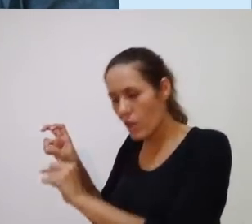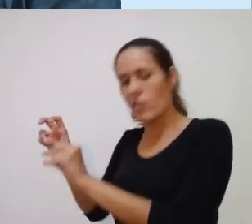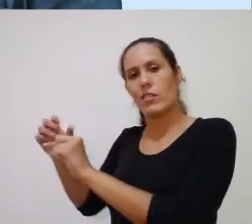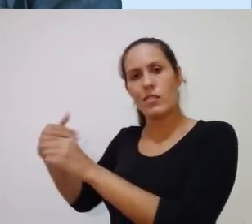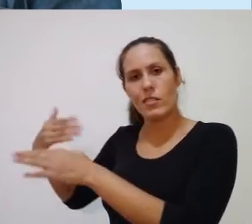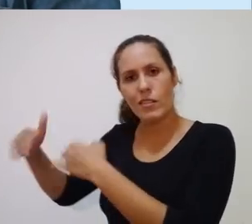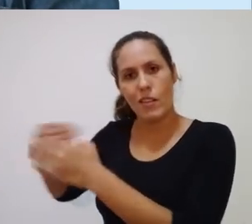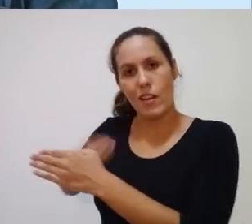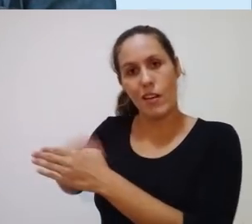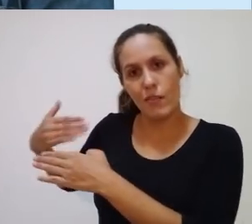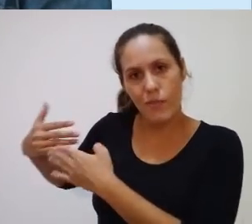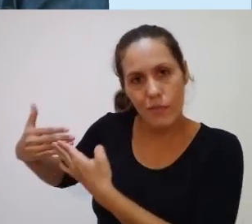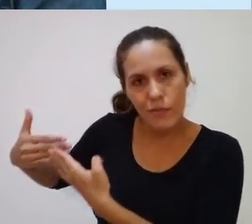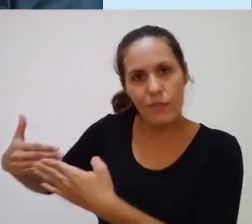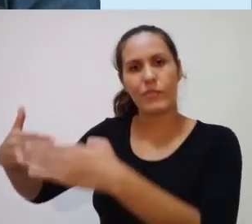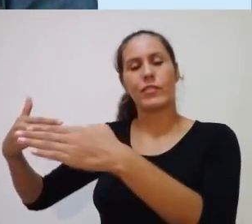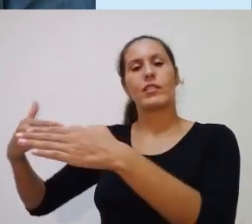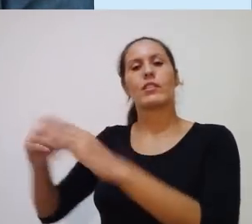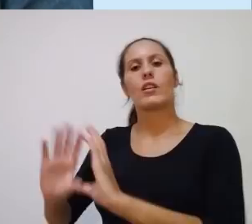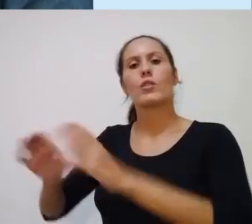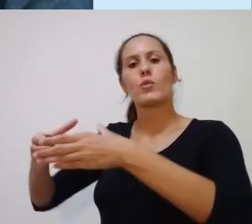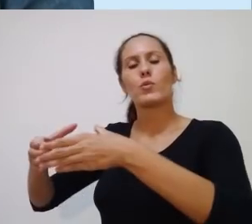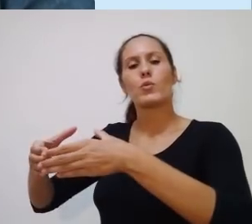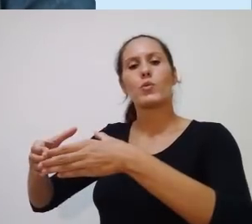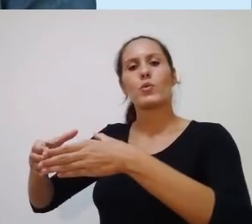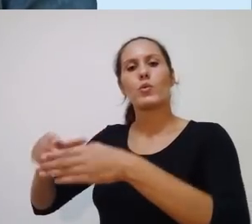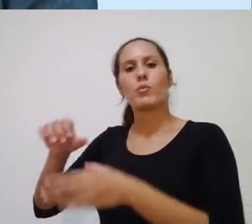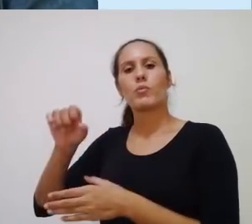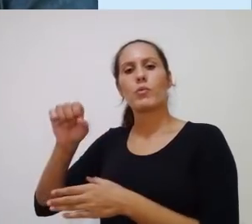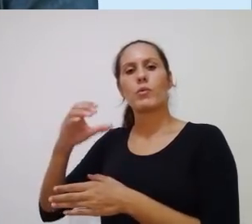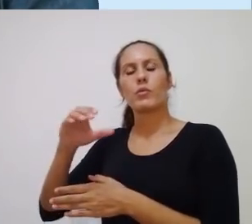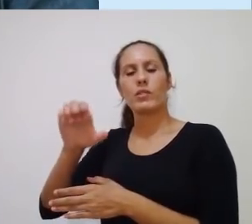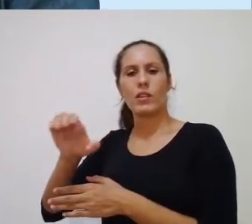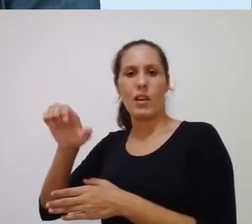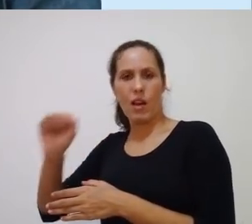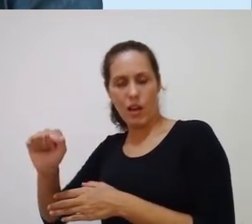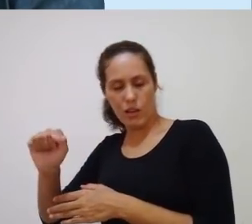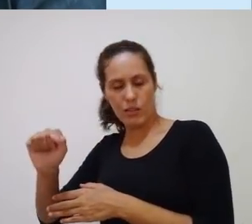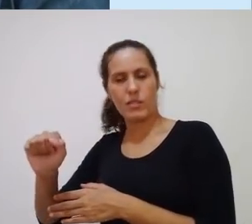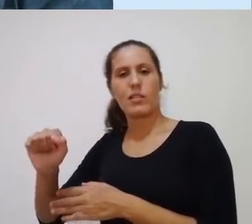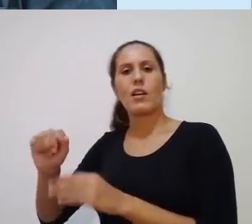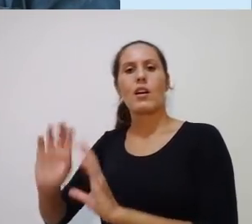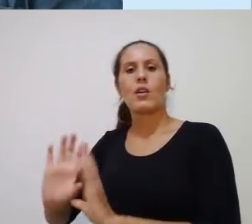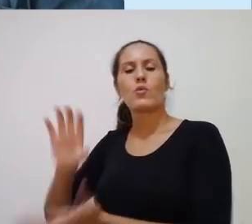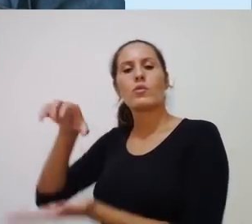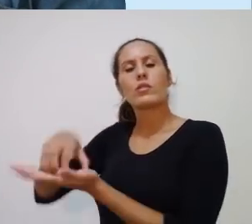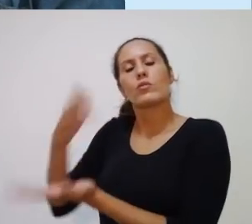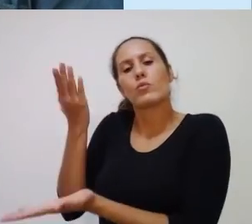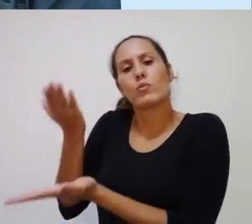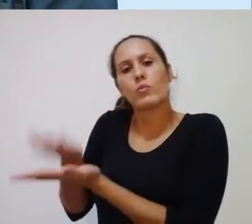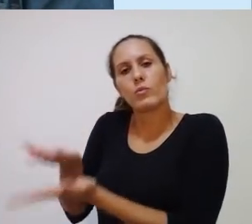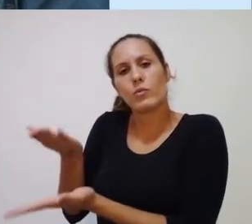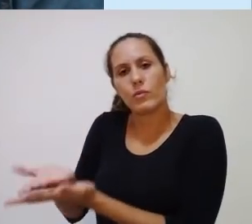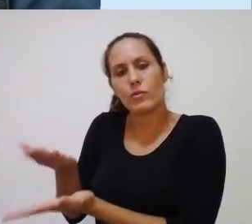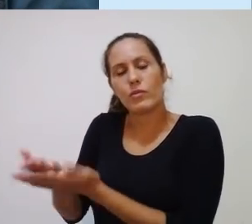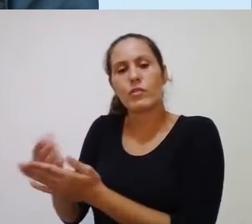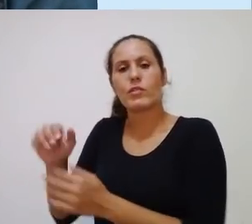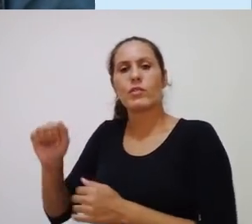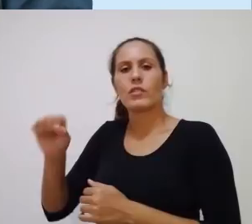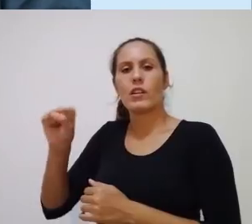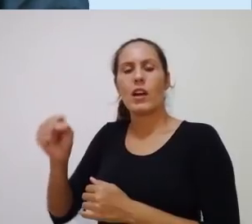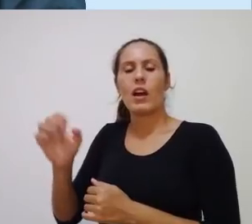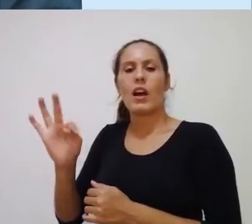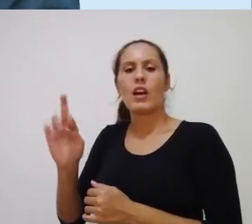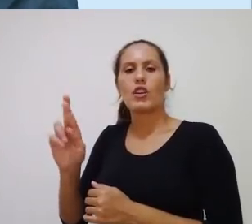Colégio São João, do grupo chamado CEA, que era o Centro Estudantil de Astronomia, eles trazem para a gente frutos